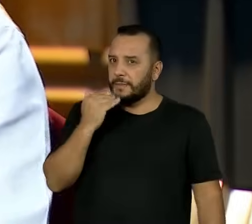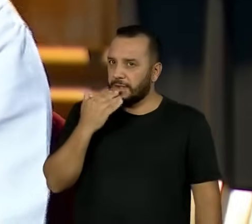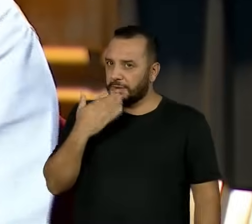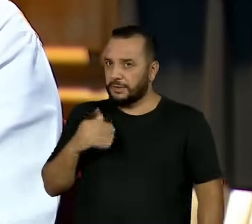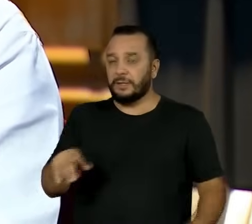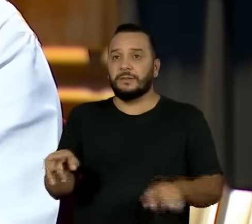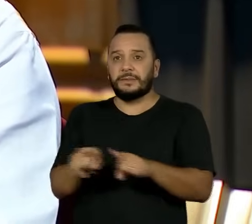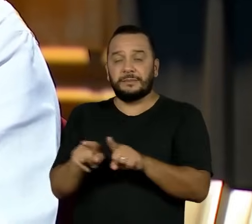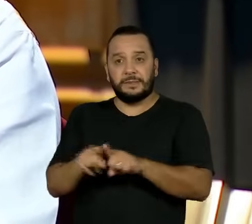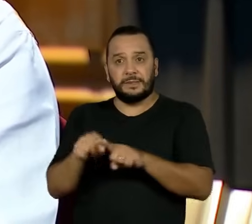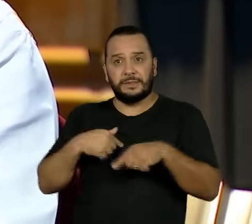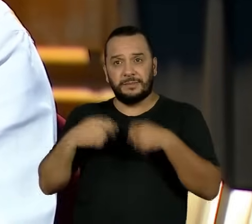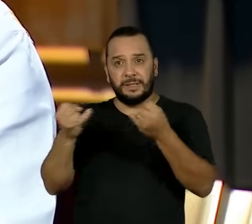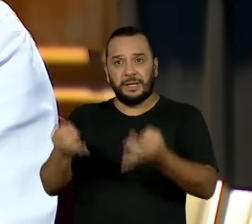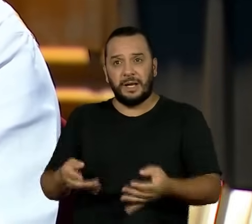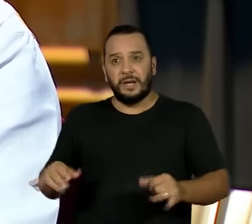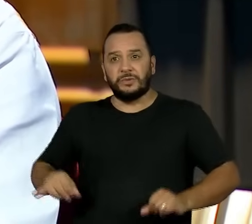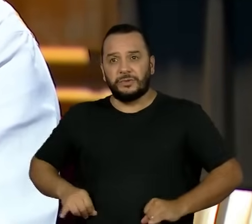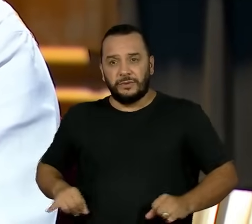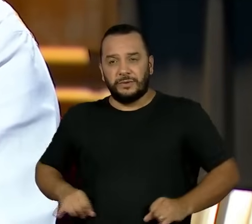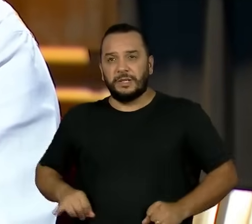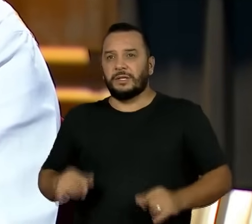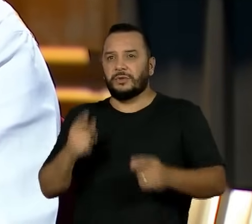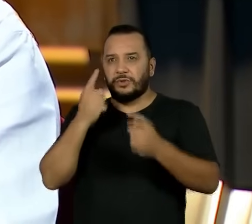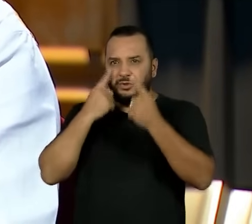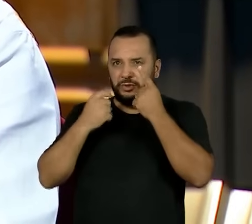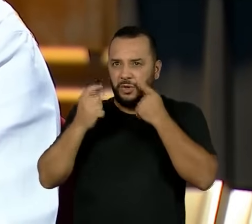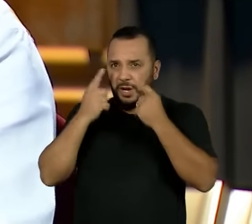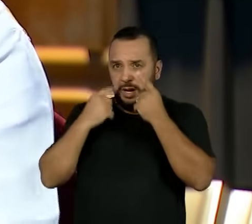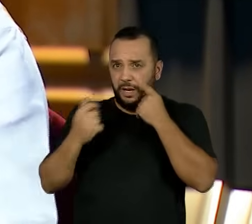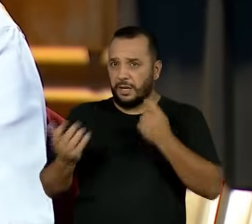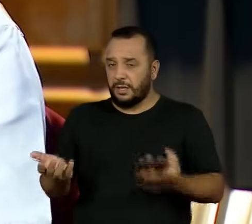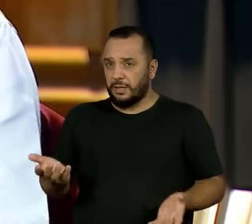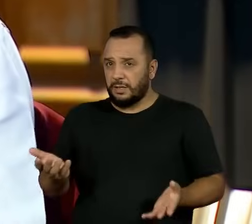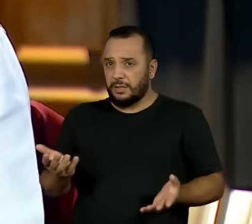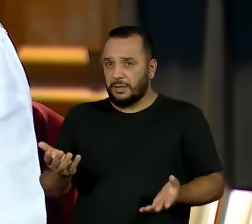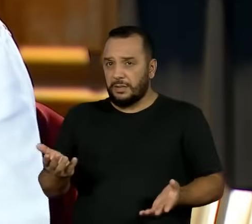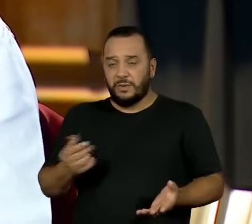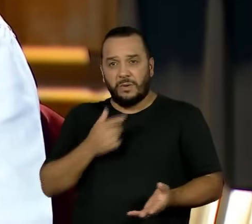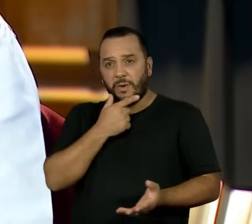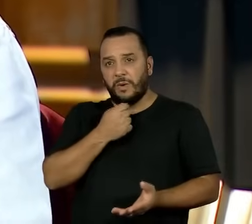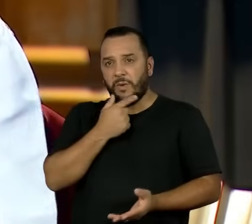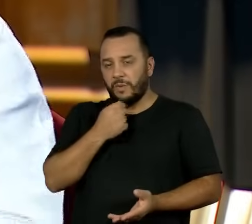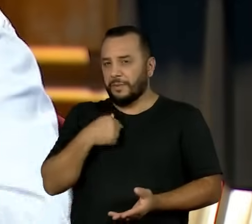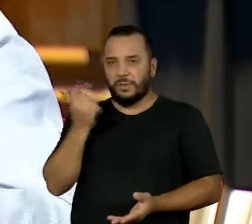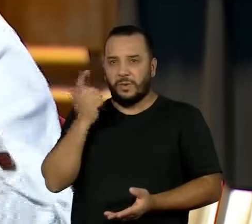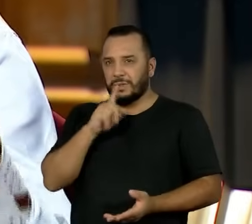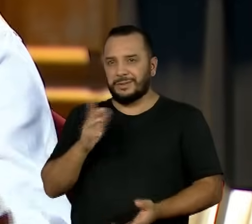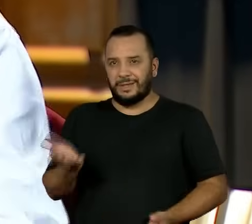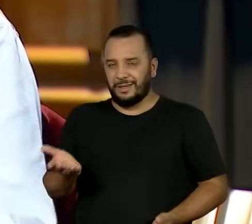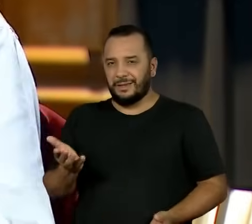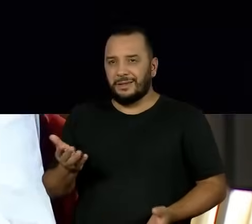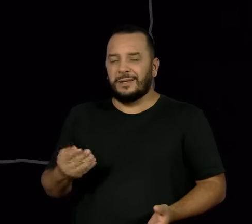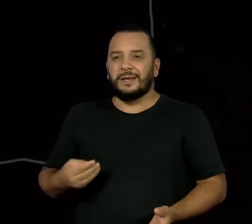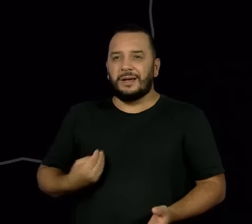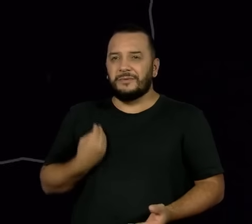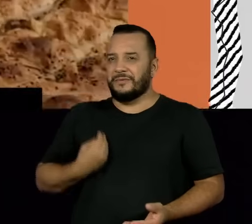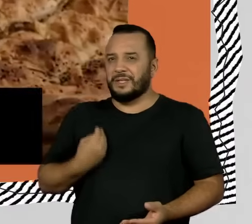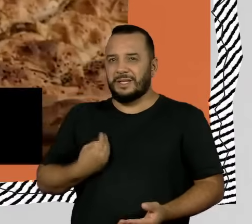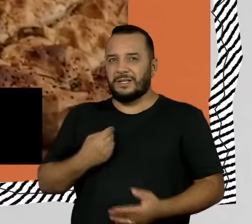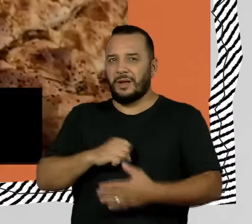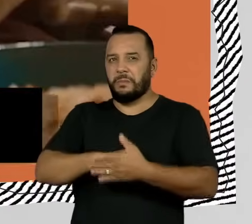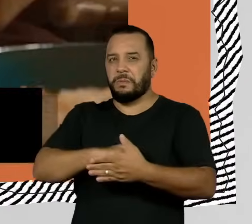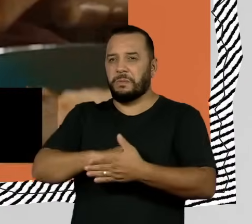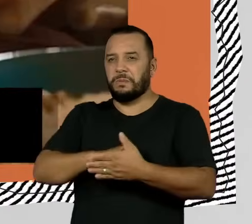que está sofrendo, de chorar, ele não consegue fazer. E aí vai virando uma bomba relógio.